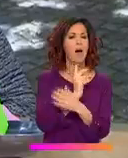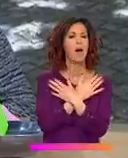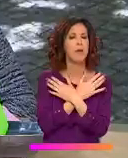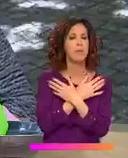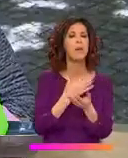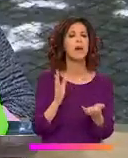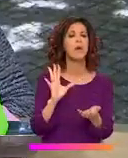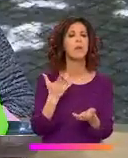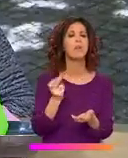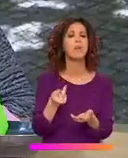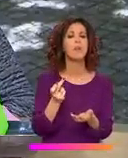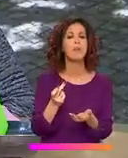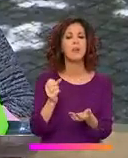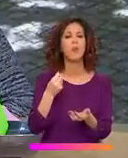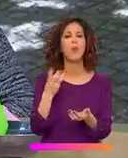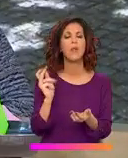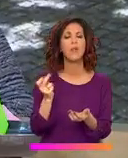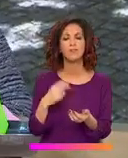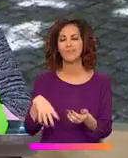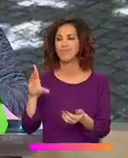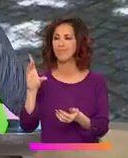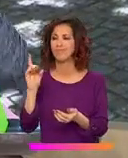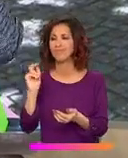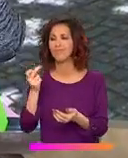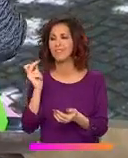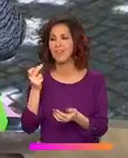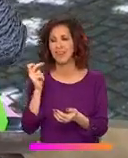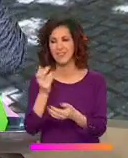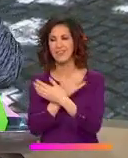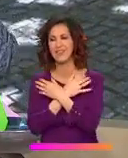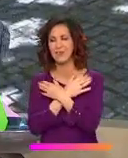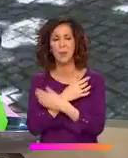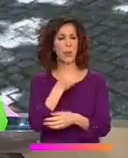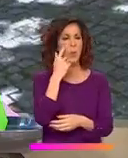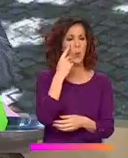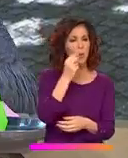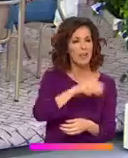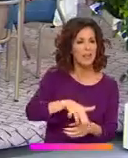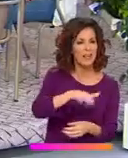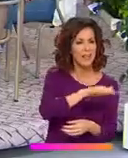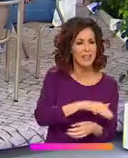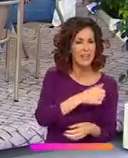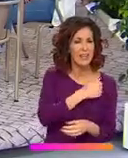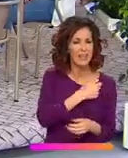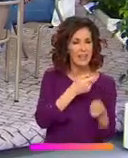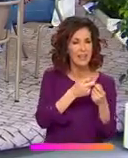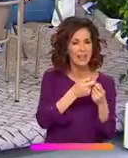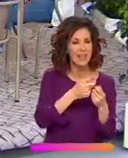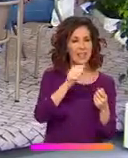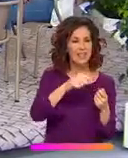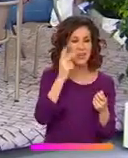uns 16. 16 anos, que são amigas. Conheceram-se ali no bairro? Ali sim, sim, sim, sim. Que engraçado. Morávamos lá, eu morei